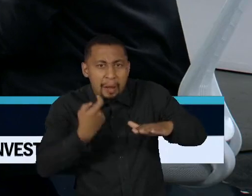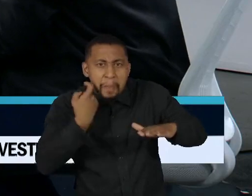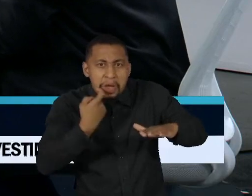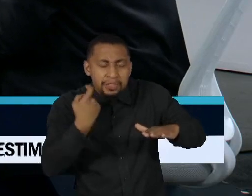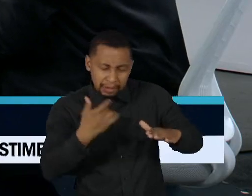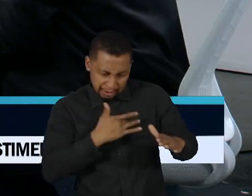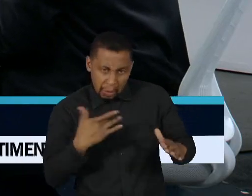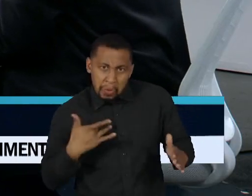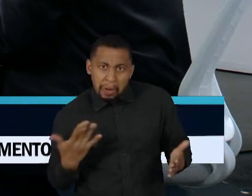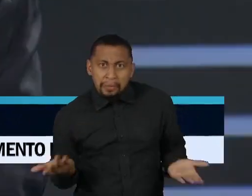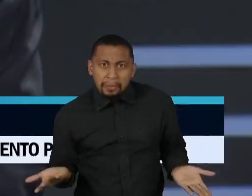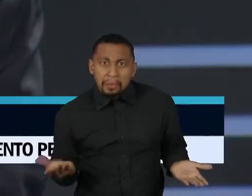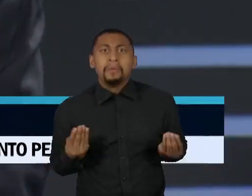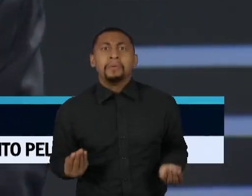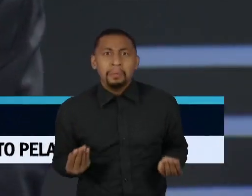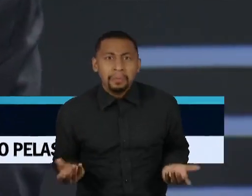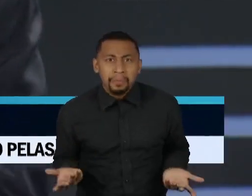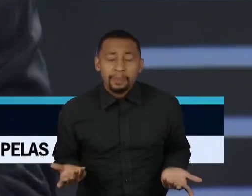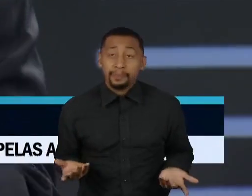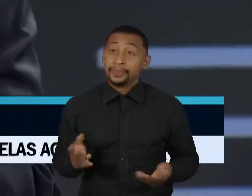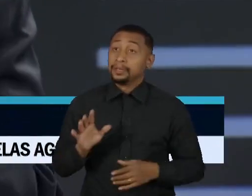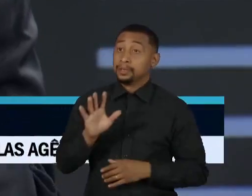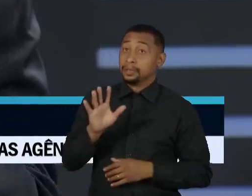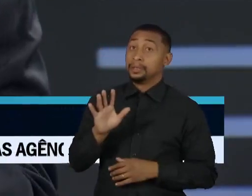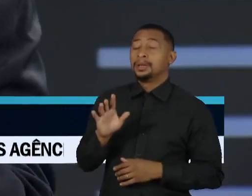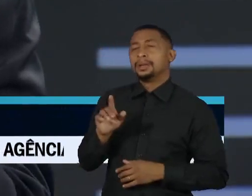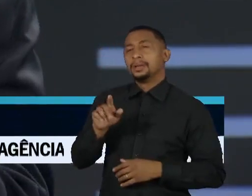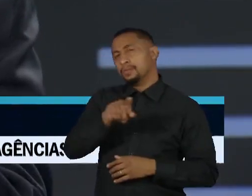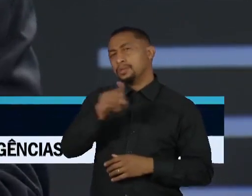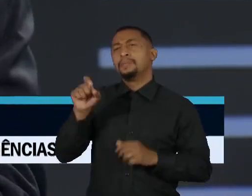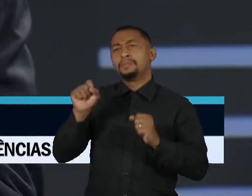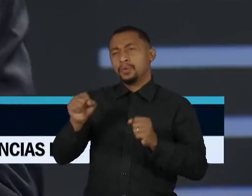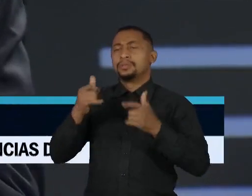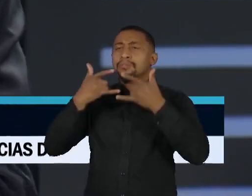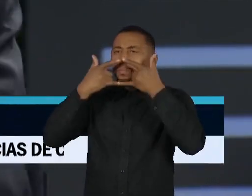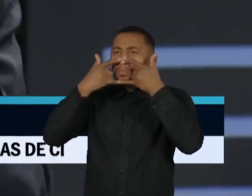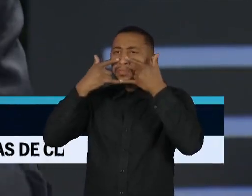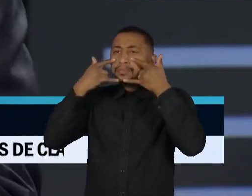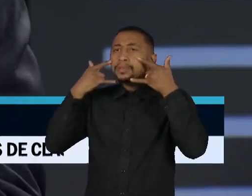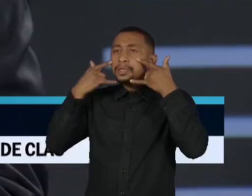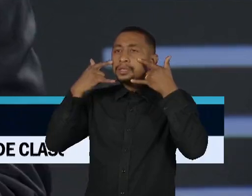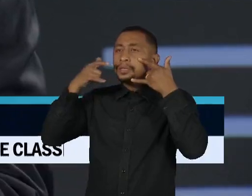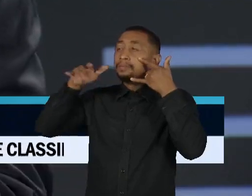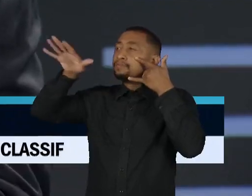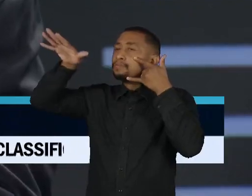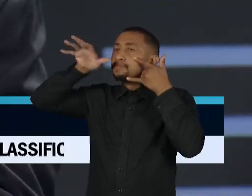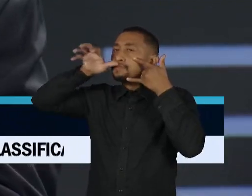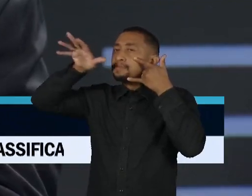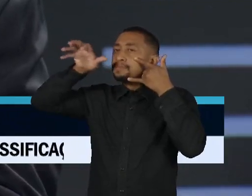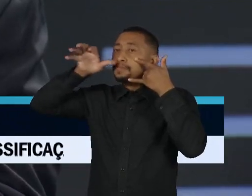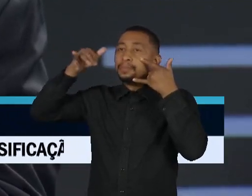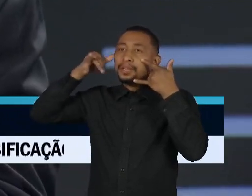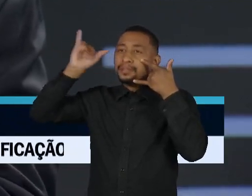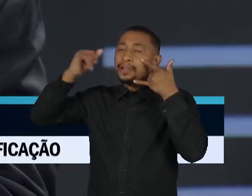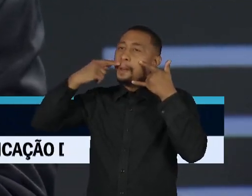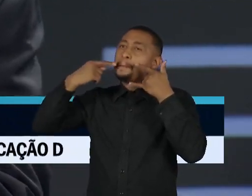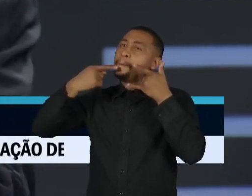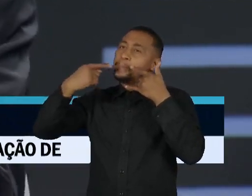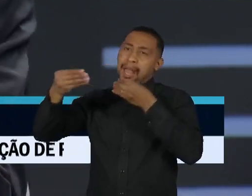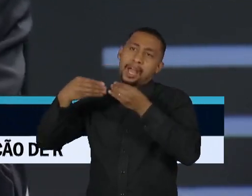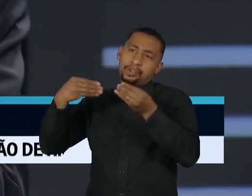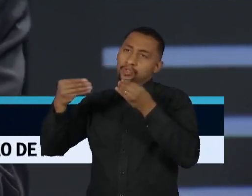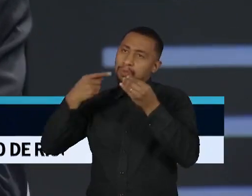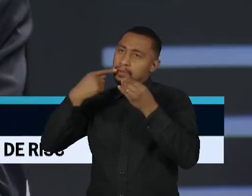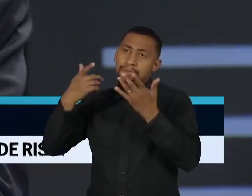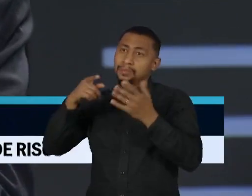engarrafado? Quer dizer, você consegue viver com uma máscara que para filtrar esses microplásticos, você não consegue trabalhar, porque